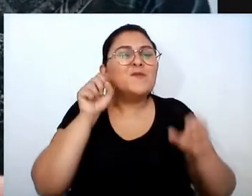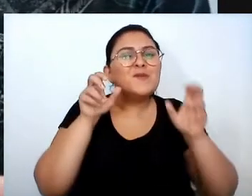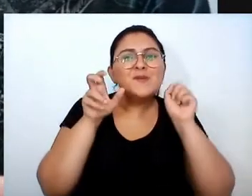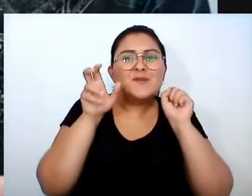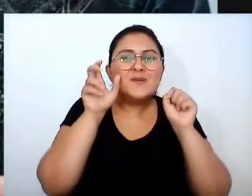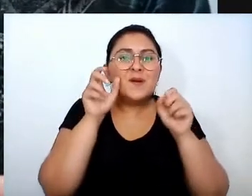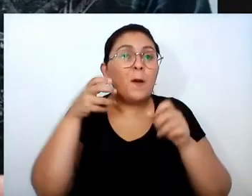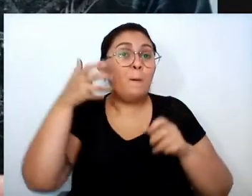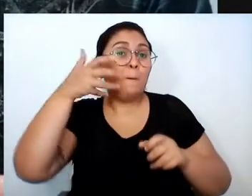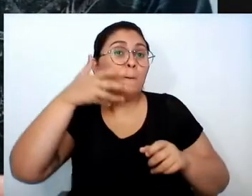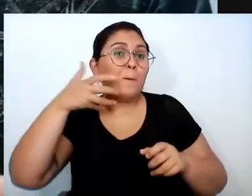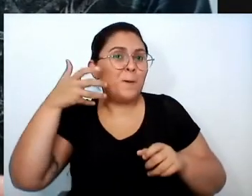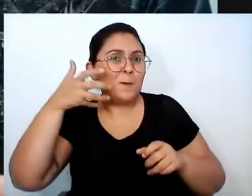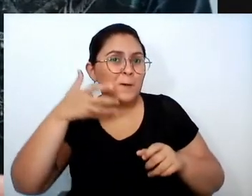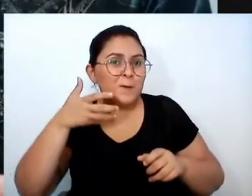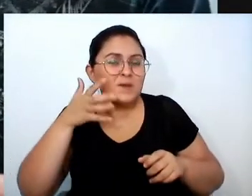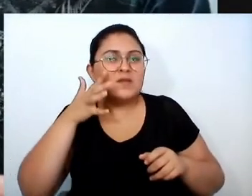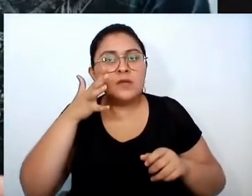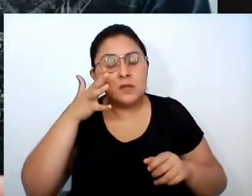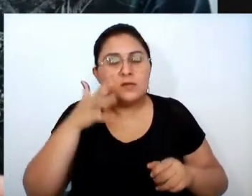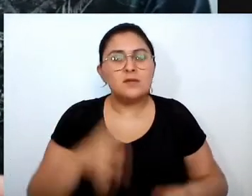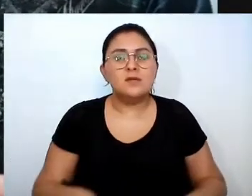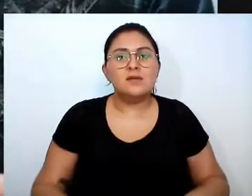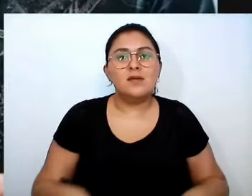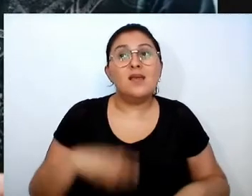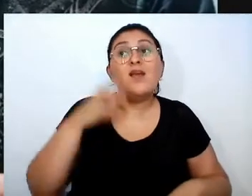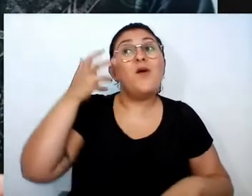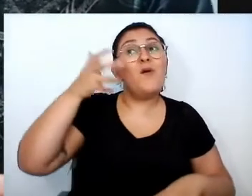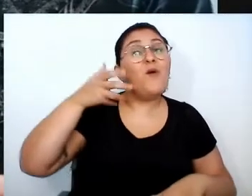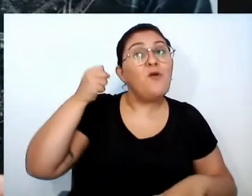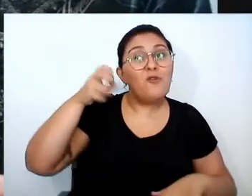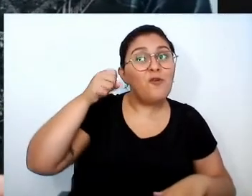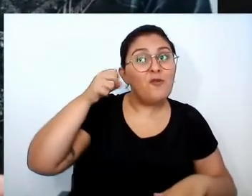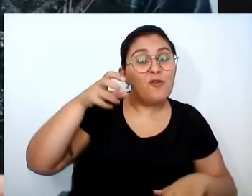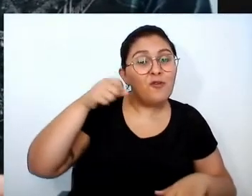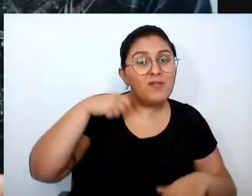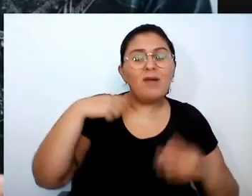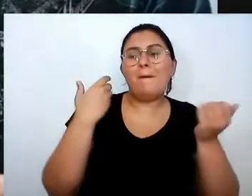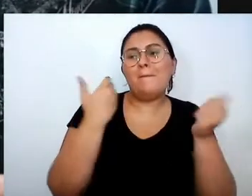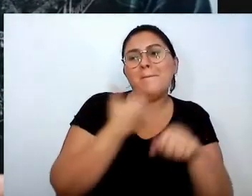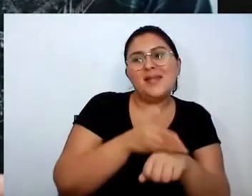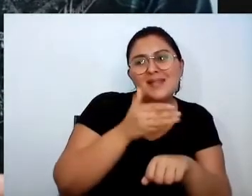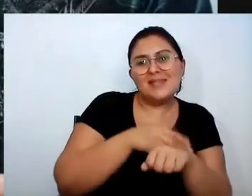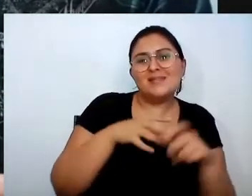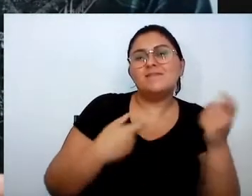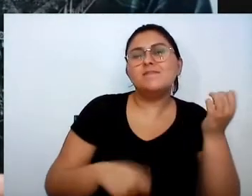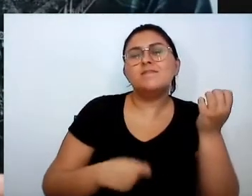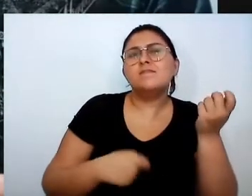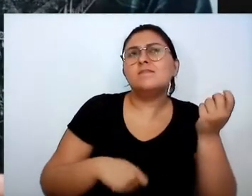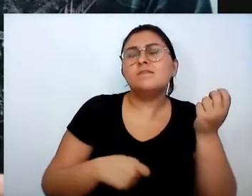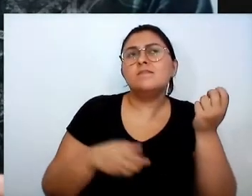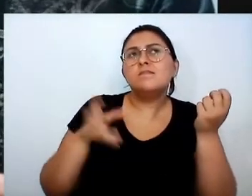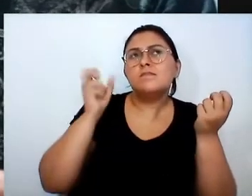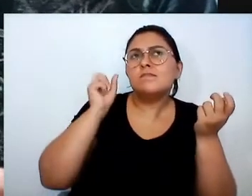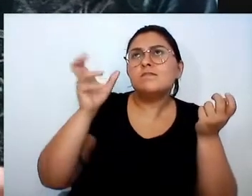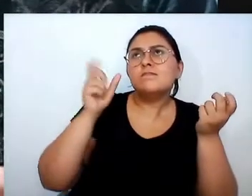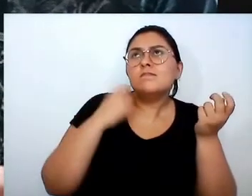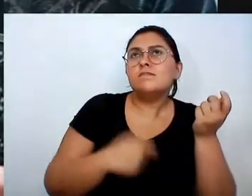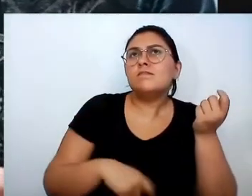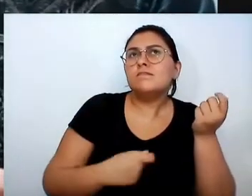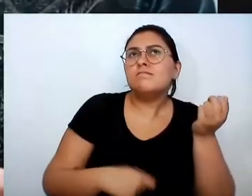as músicas em casa, e a partir do que eu ouvia nas músicas eu tentava executar no violão, né? Tentava